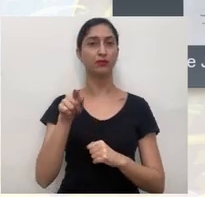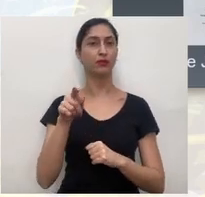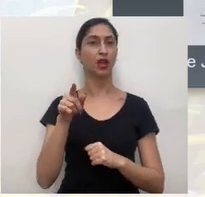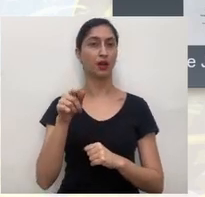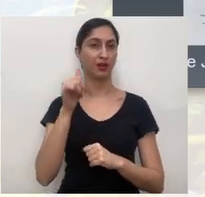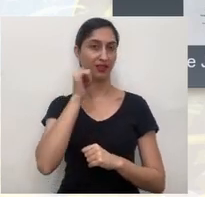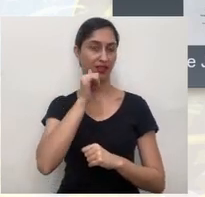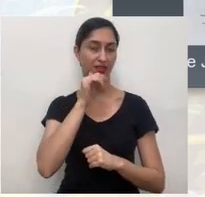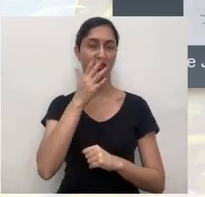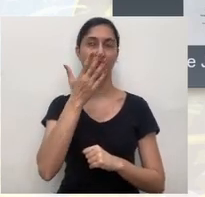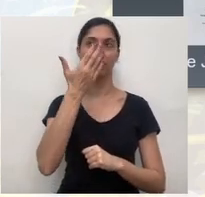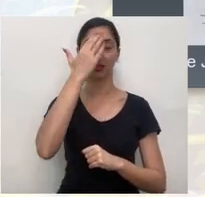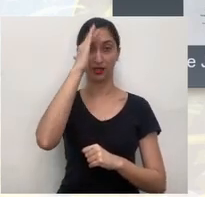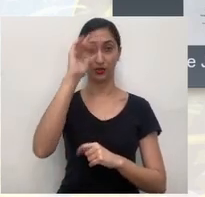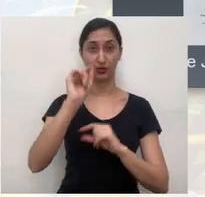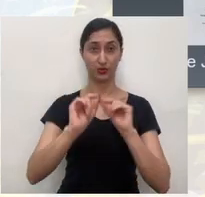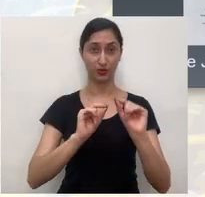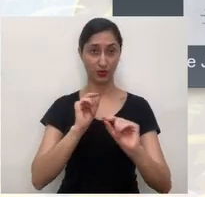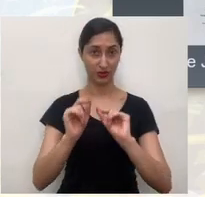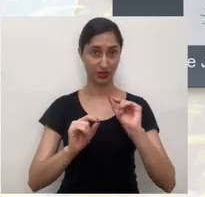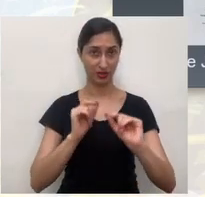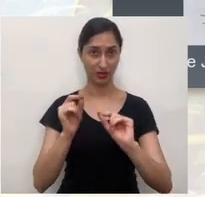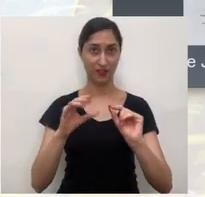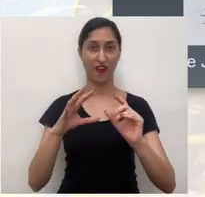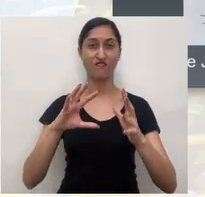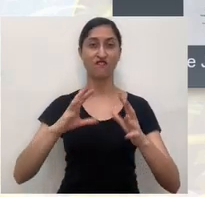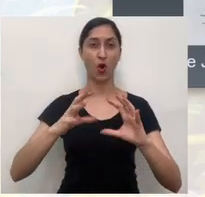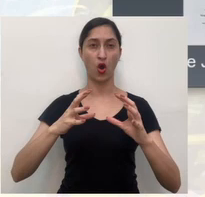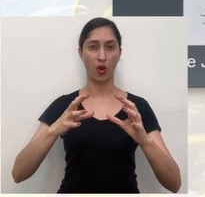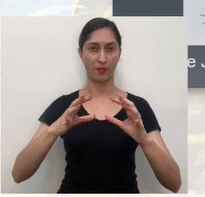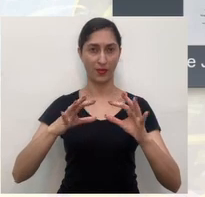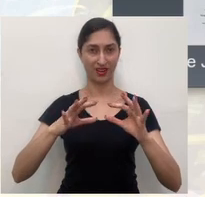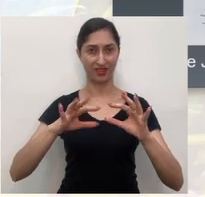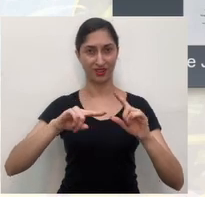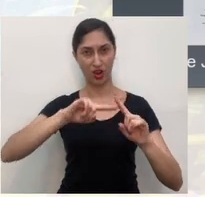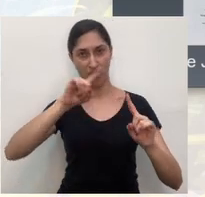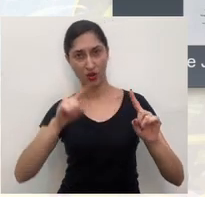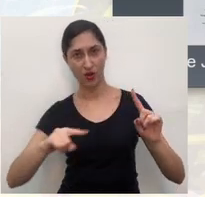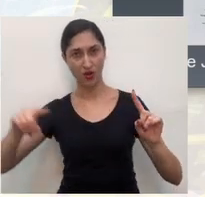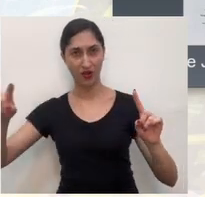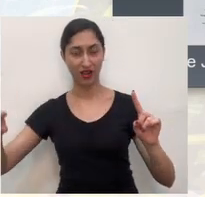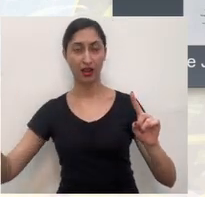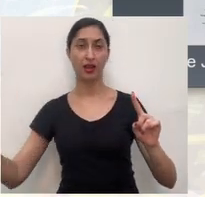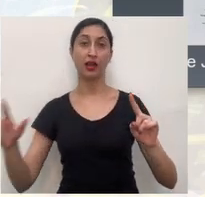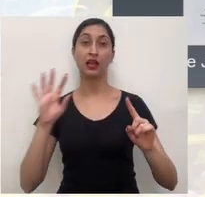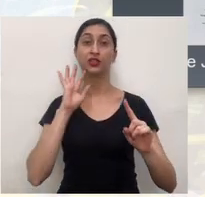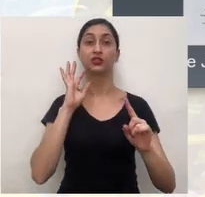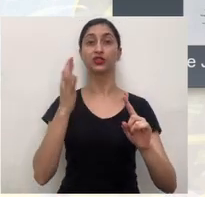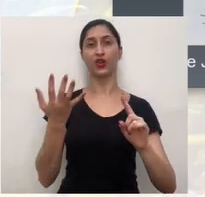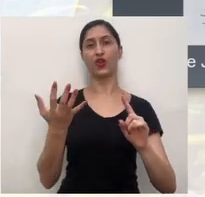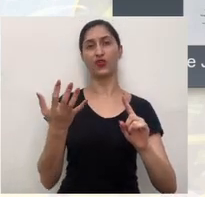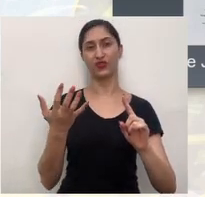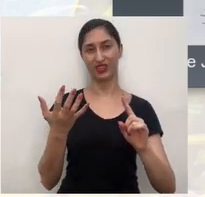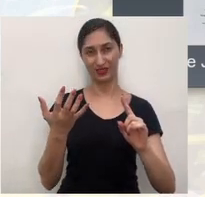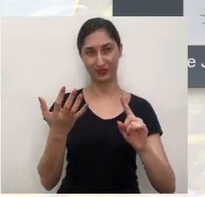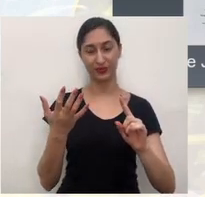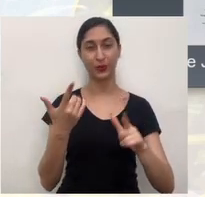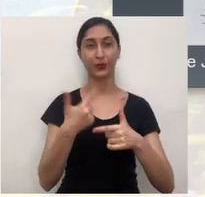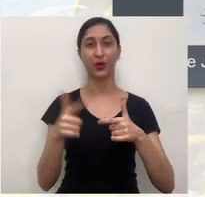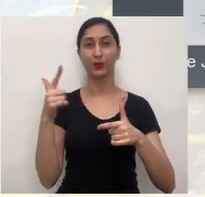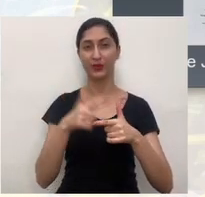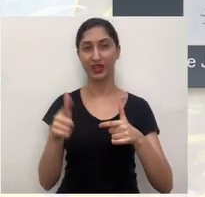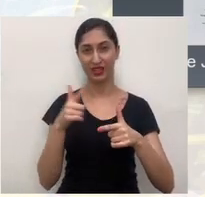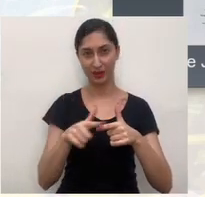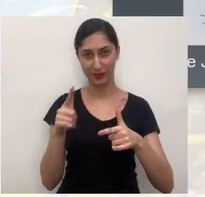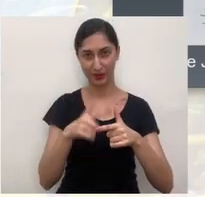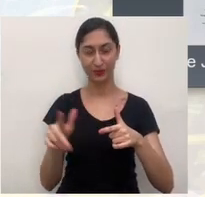convencida que o alongamento das formas resolve um problema muito sério para jardins feitos com